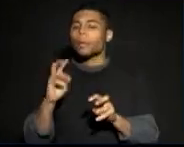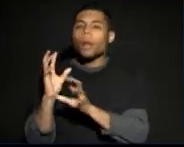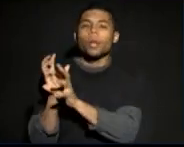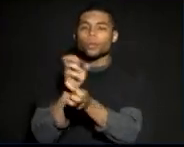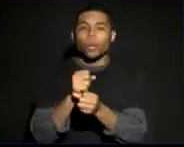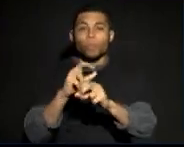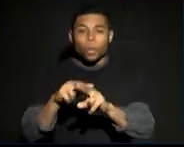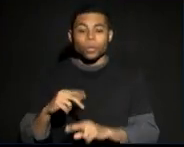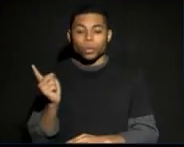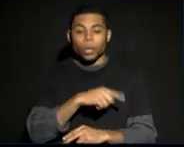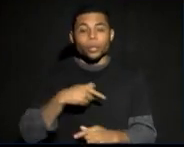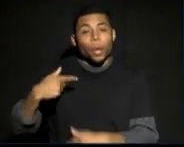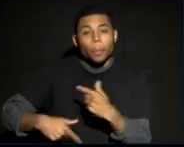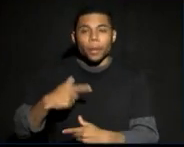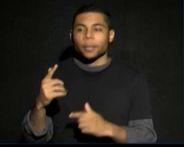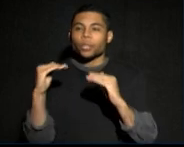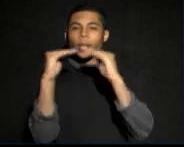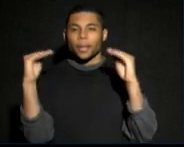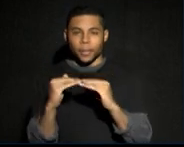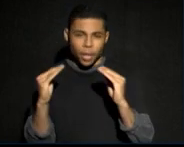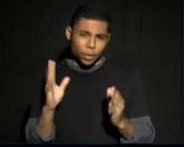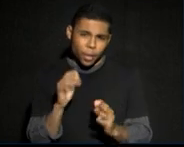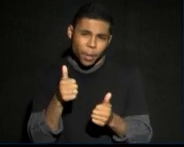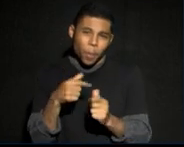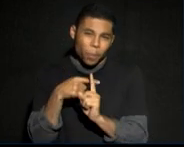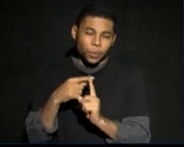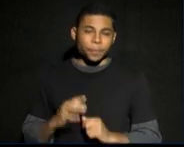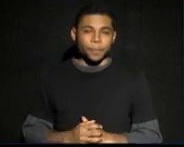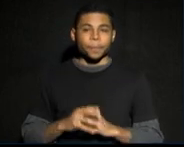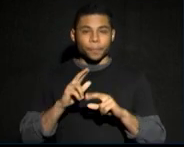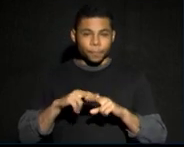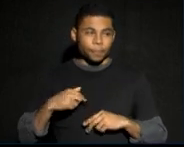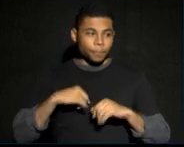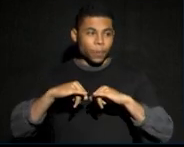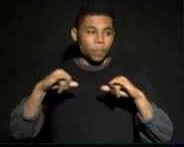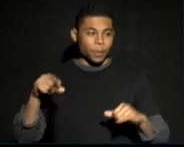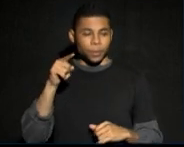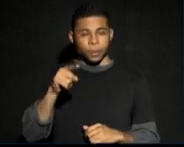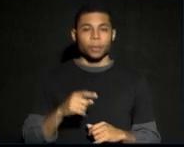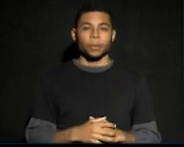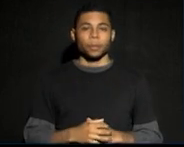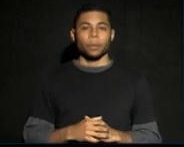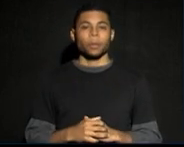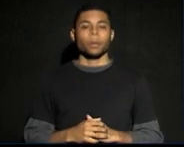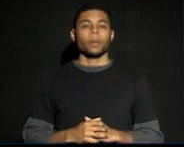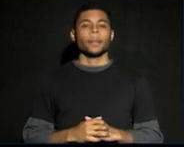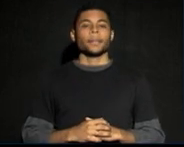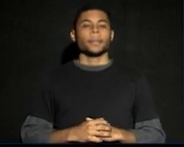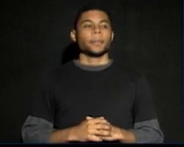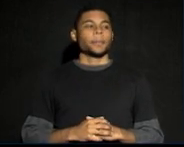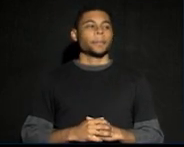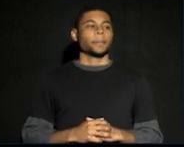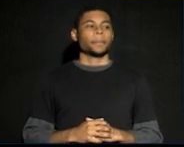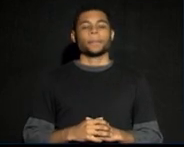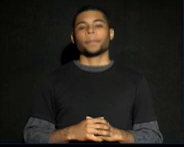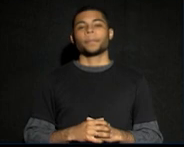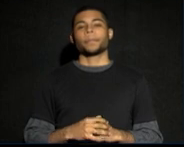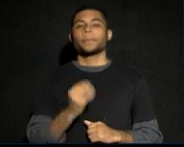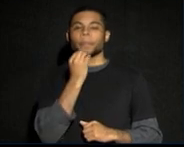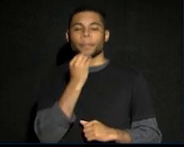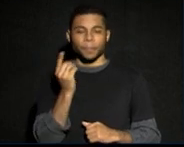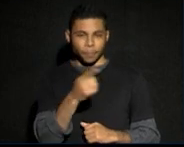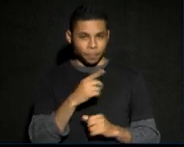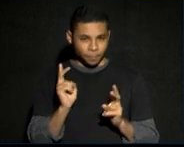resultado ainda que a gente opera-se no zero a zero né então eu compartilho de isso E aí a gente é obviamente